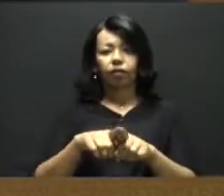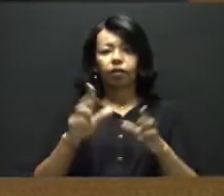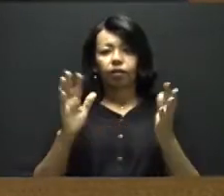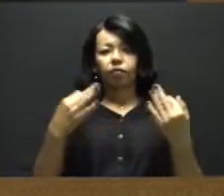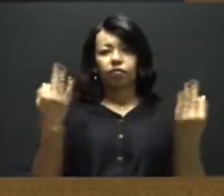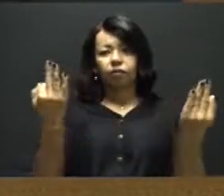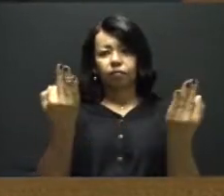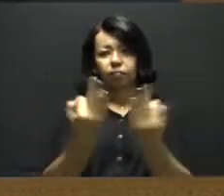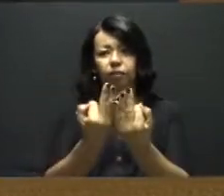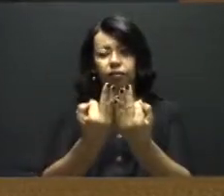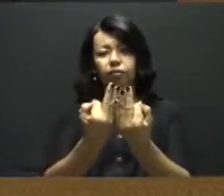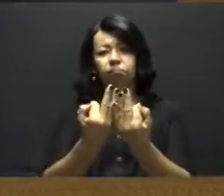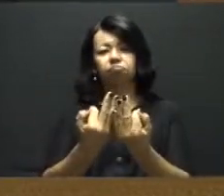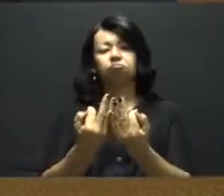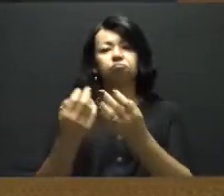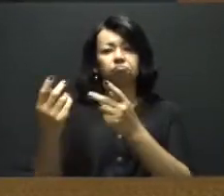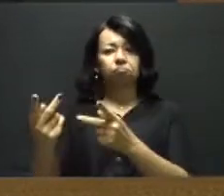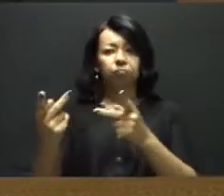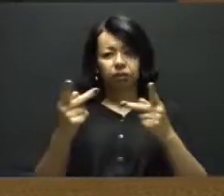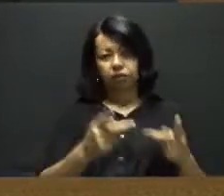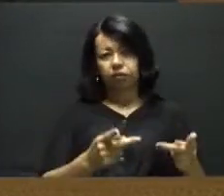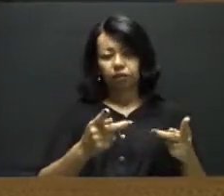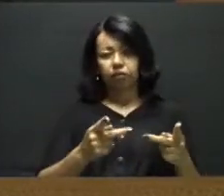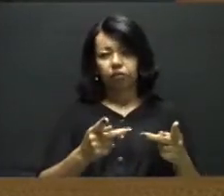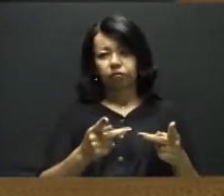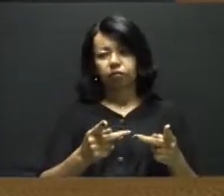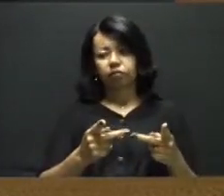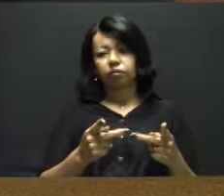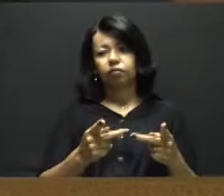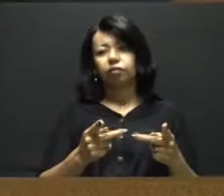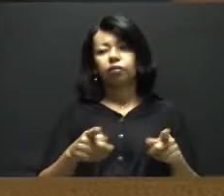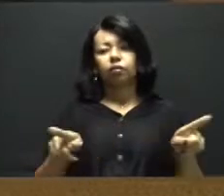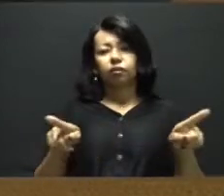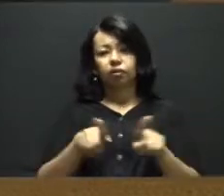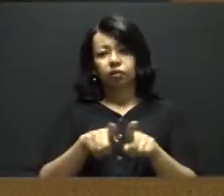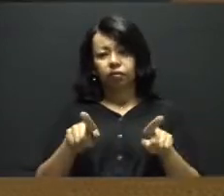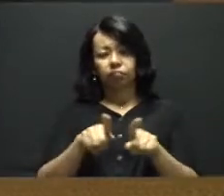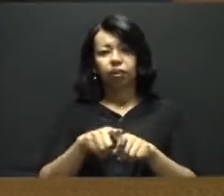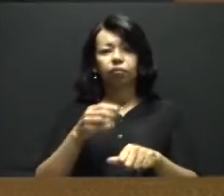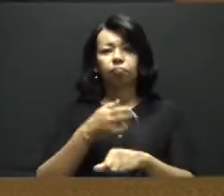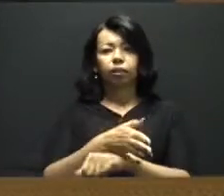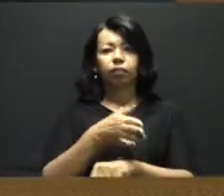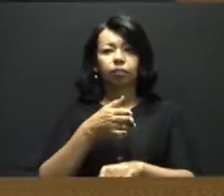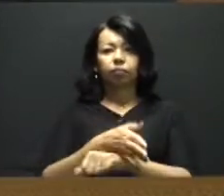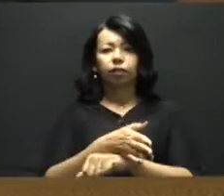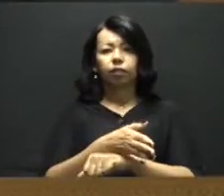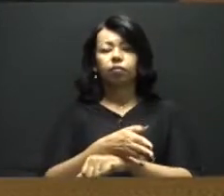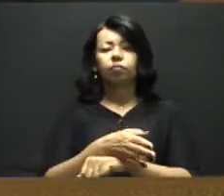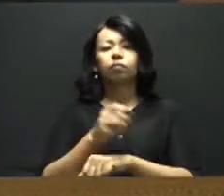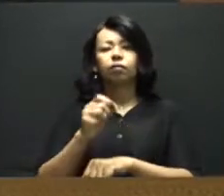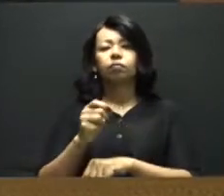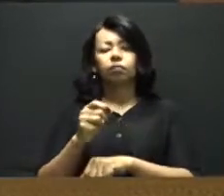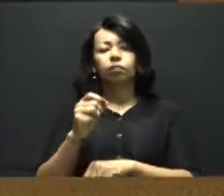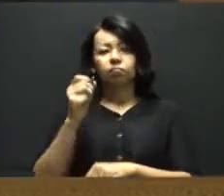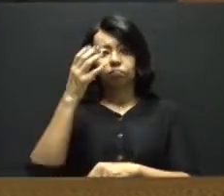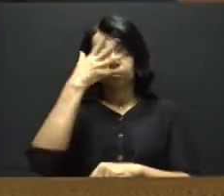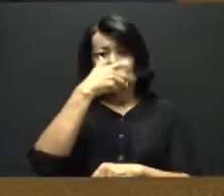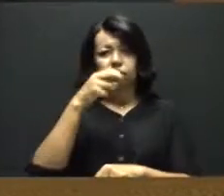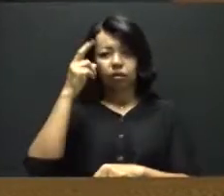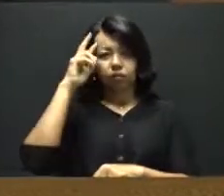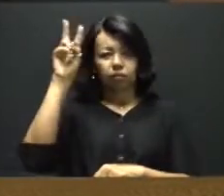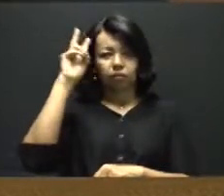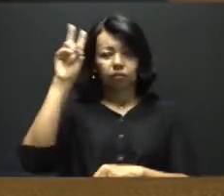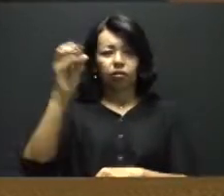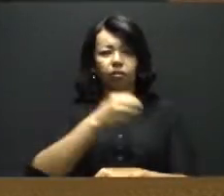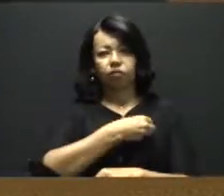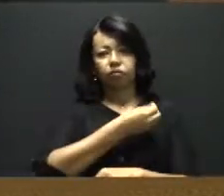que estão presente me prestigiando e que também foram participantes desta linda história de vida